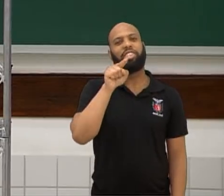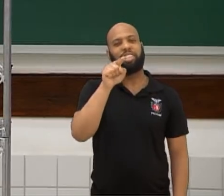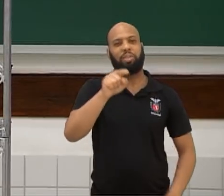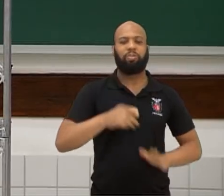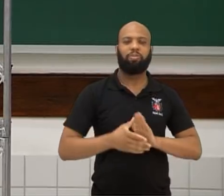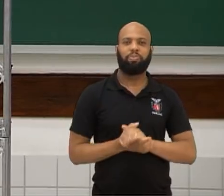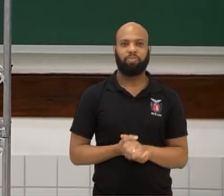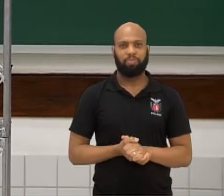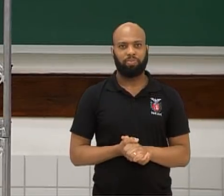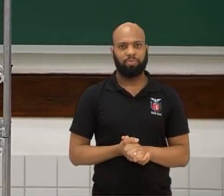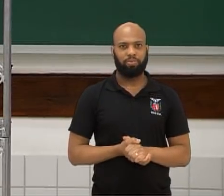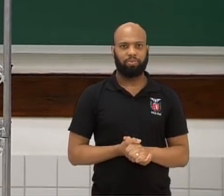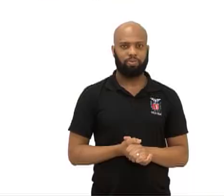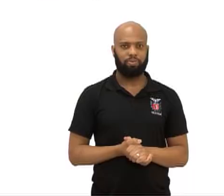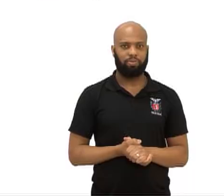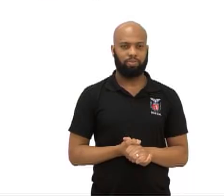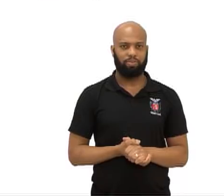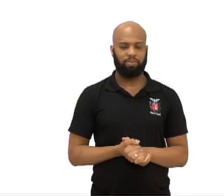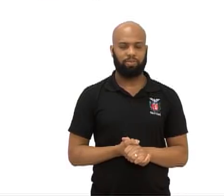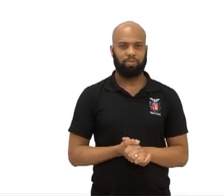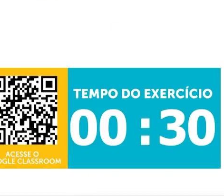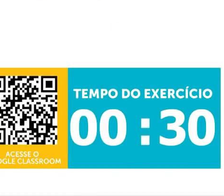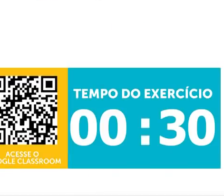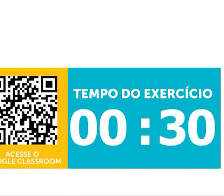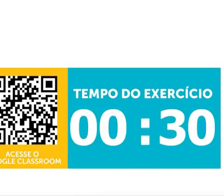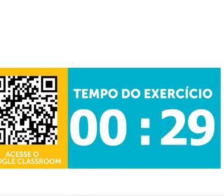e nós já voltamos, beleza?